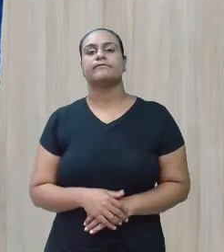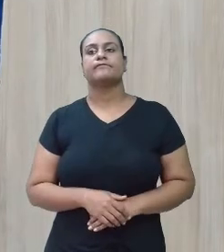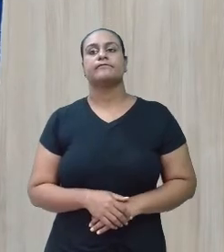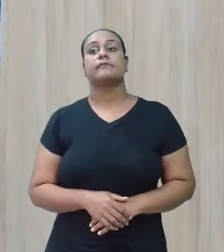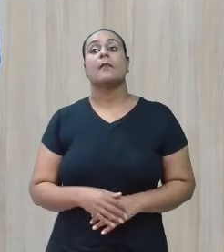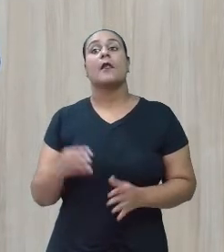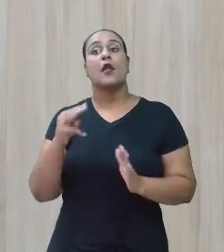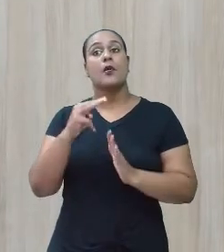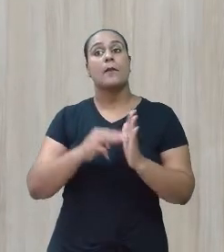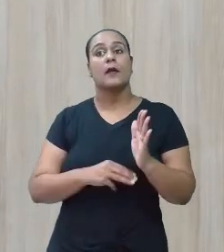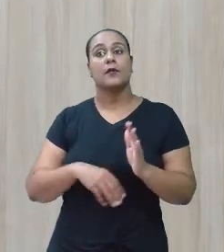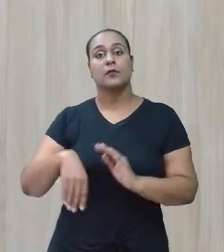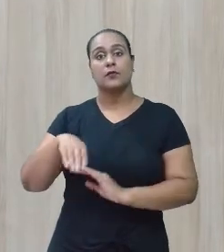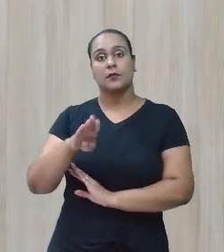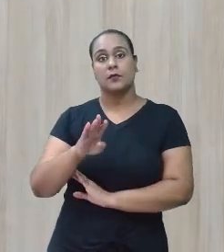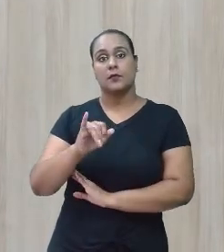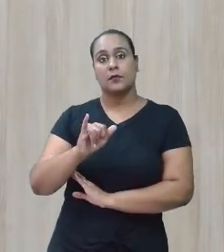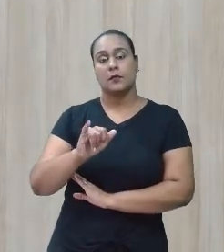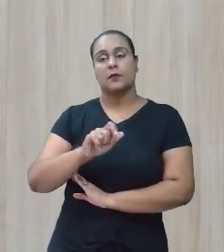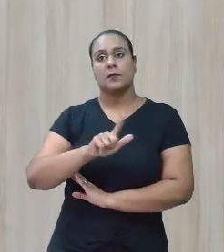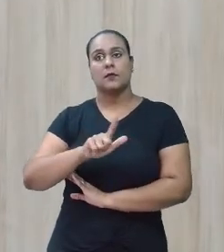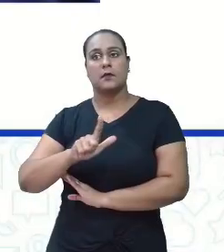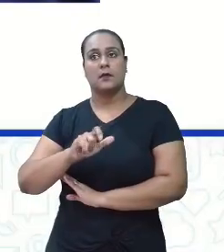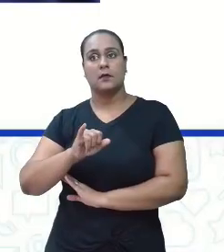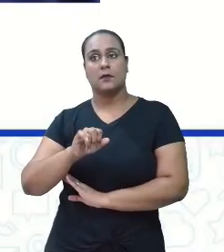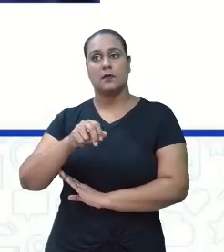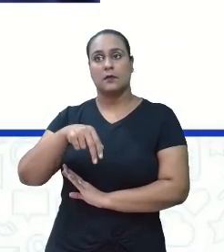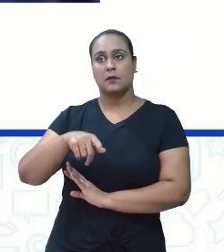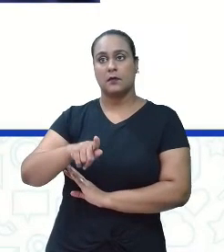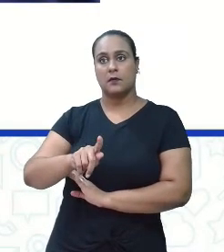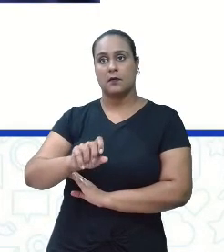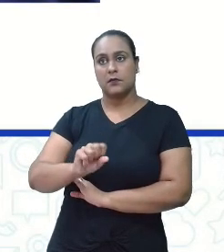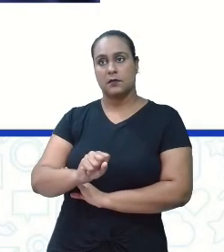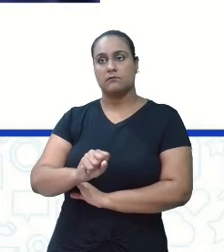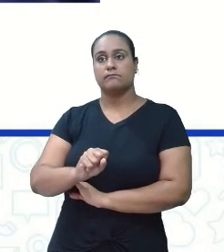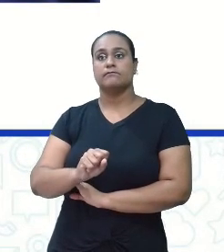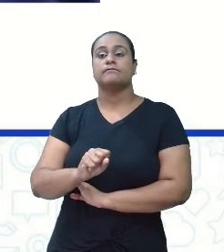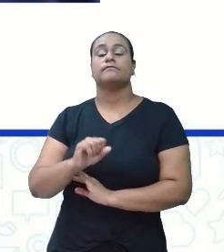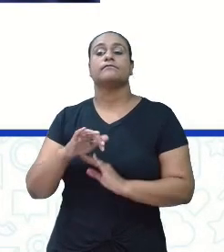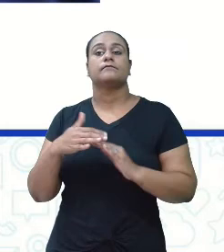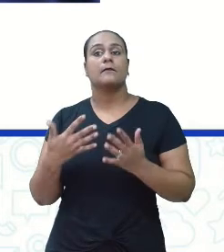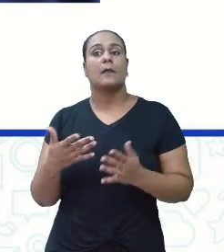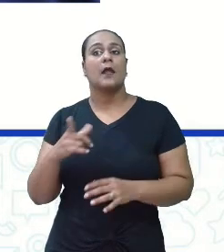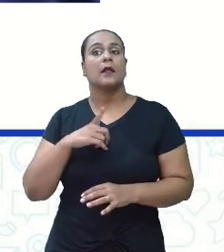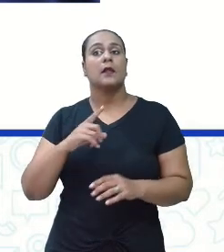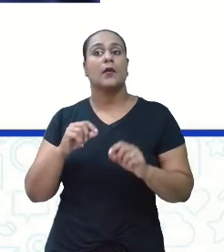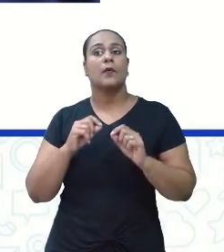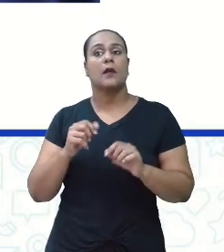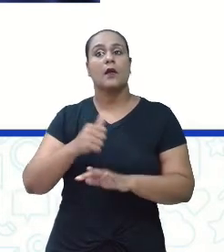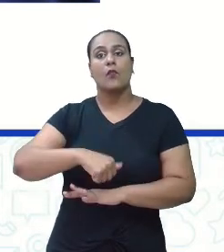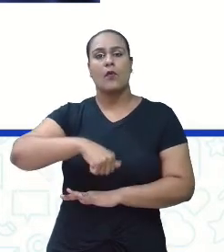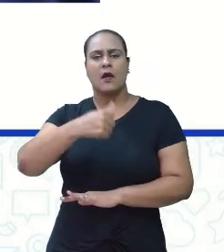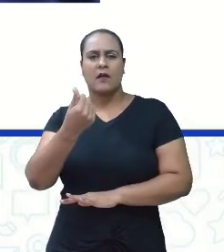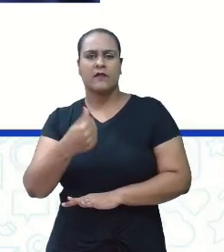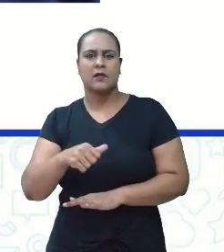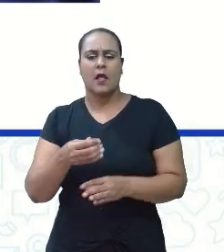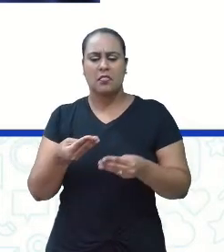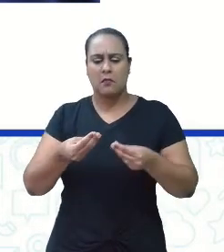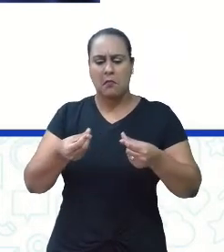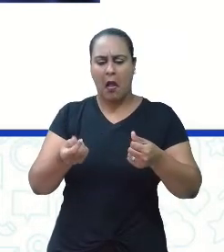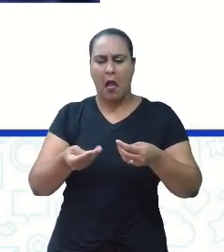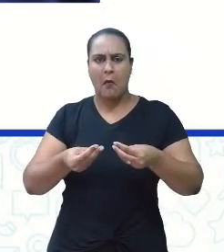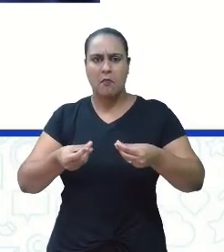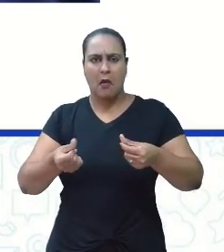Billing é um muco cervical, ou chamado muco cervical. Então, ele tem uma avaliação da viscosidade do